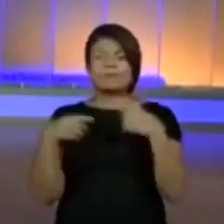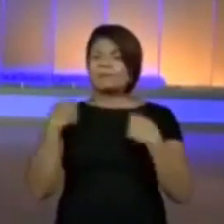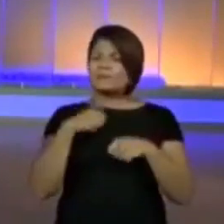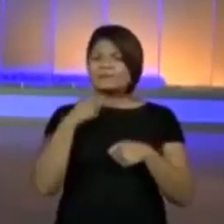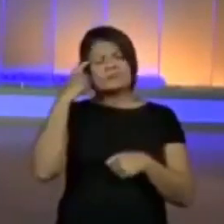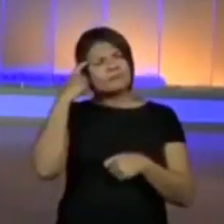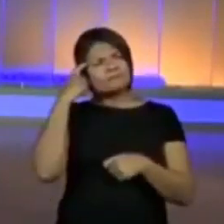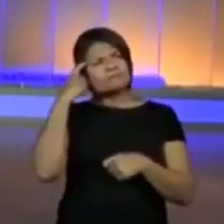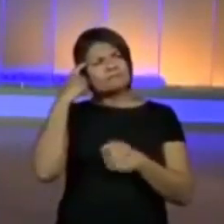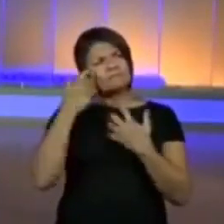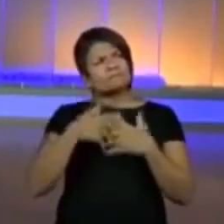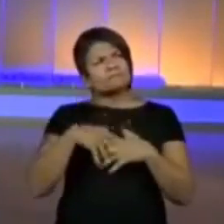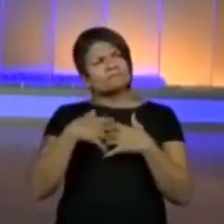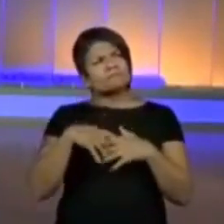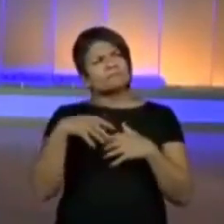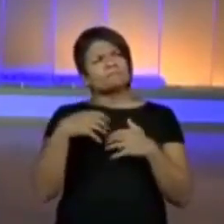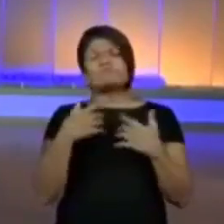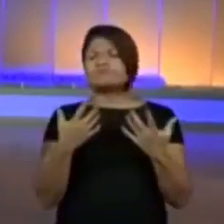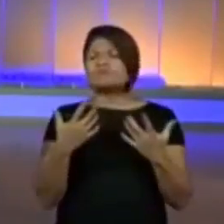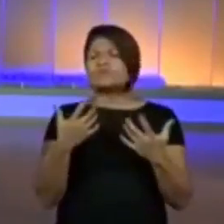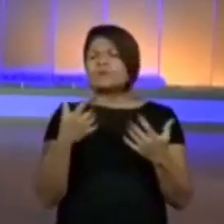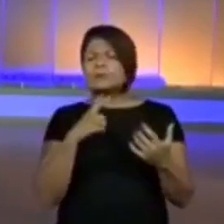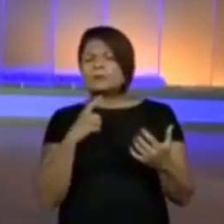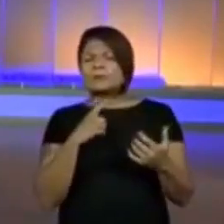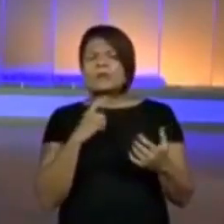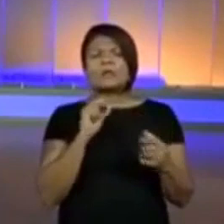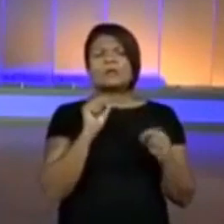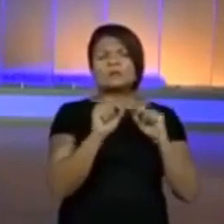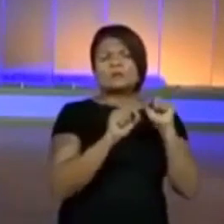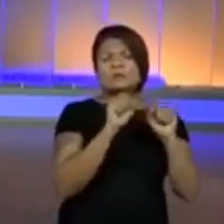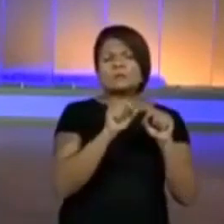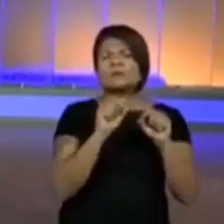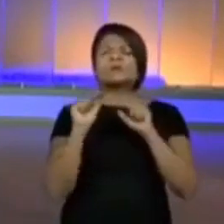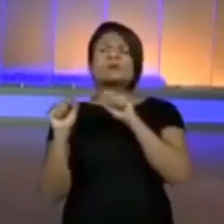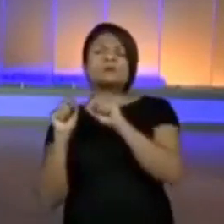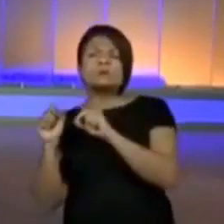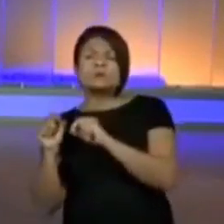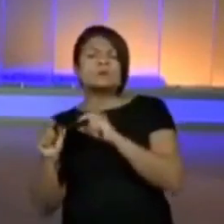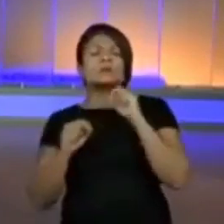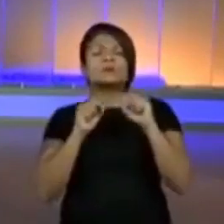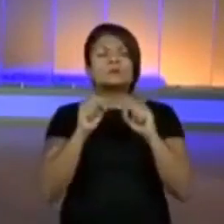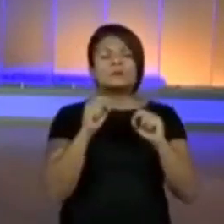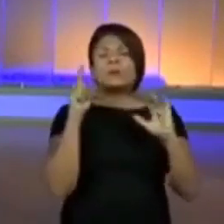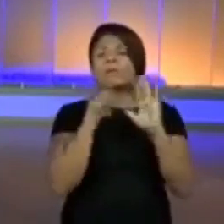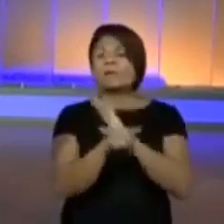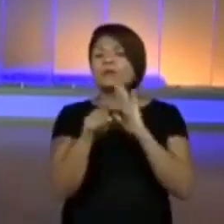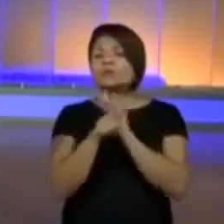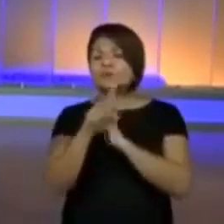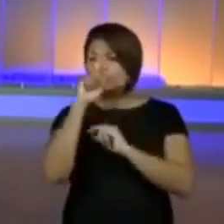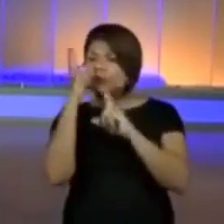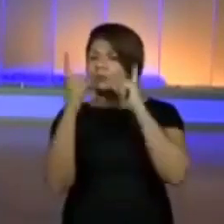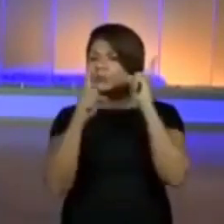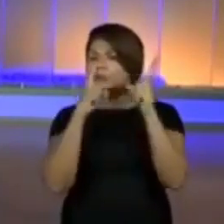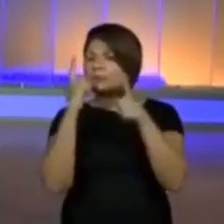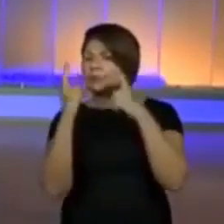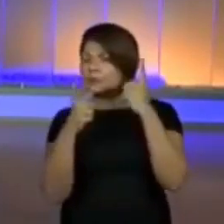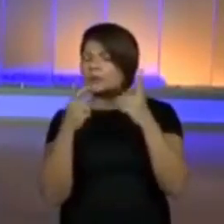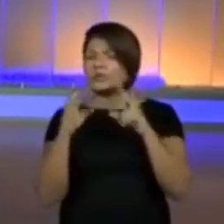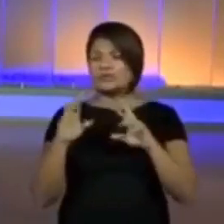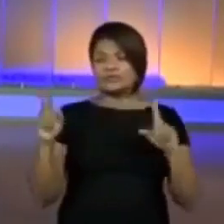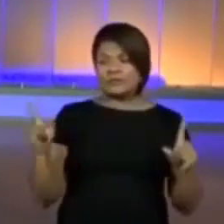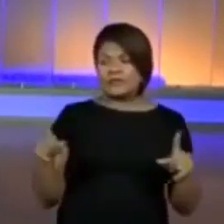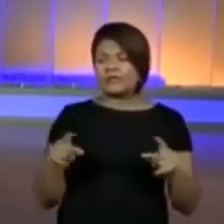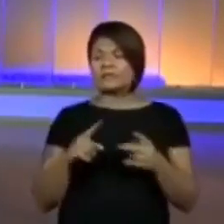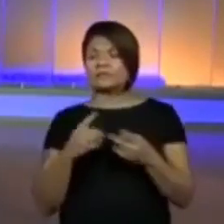de repente problemas e situações aonde você faz aí essa proposta de encontrar a diferença entre